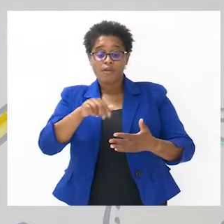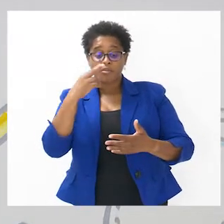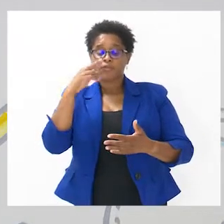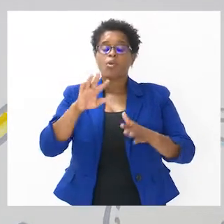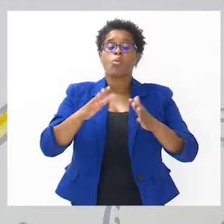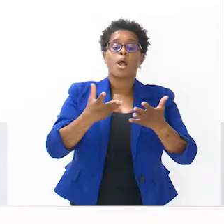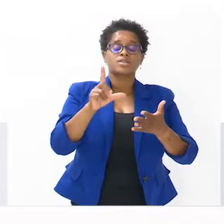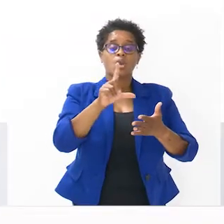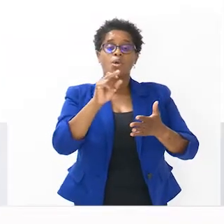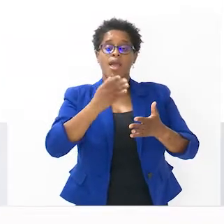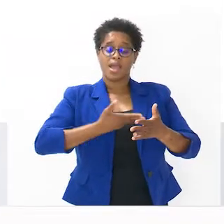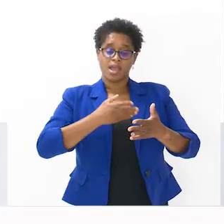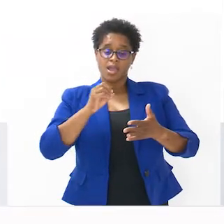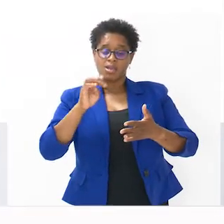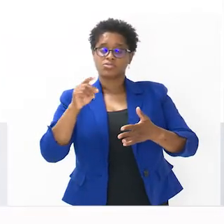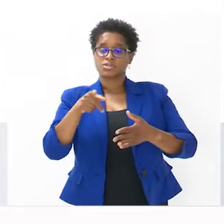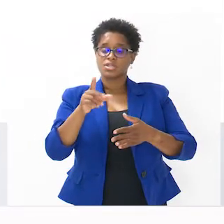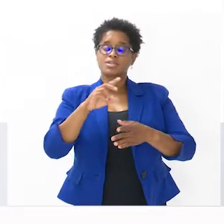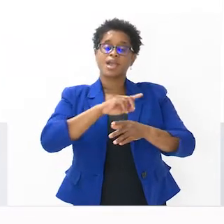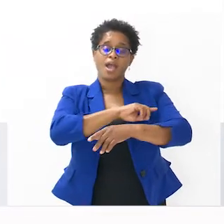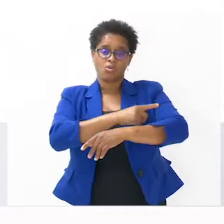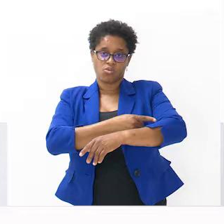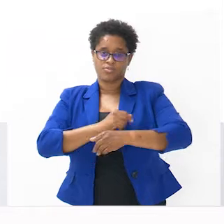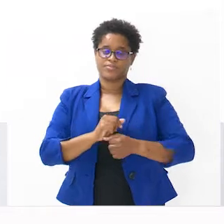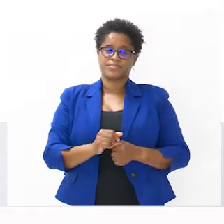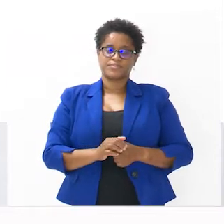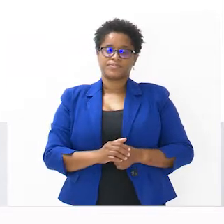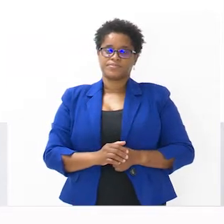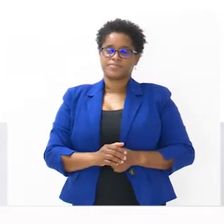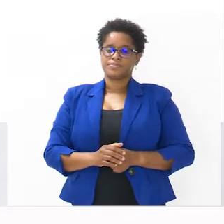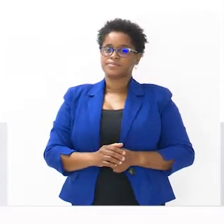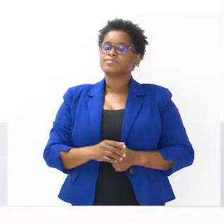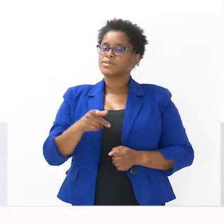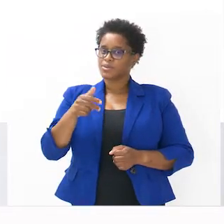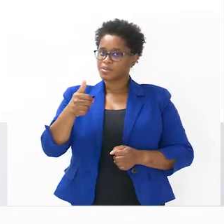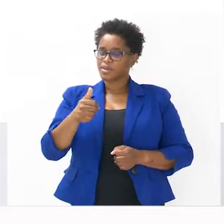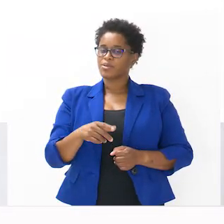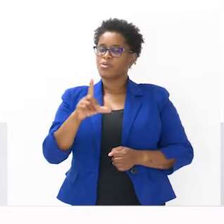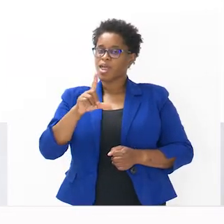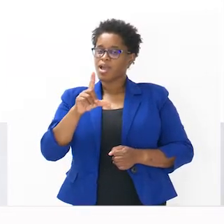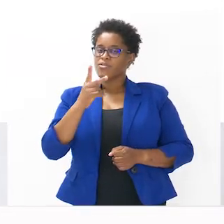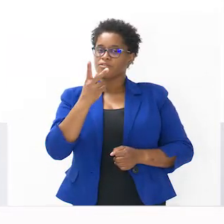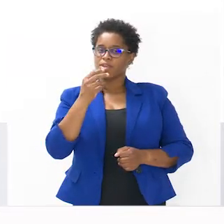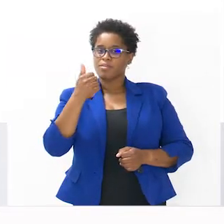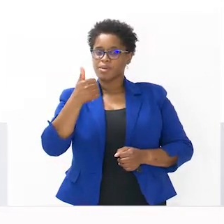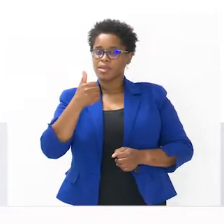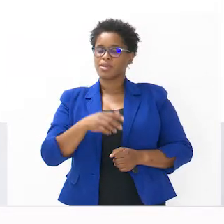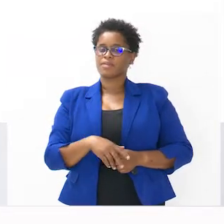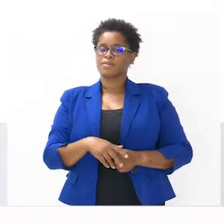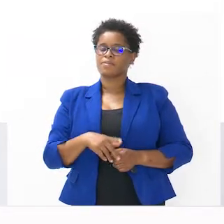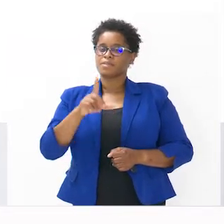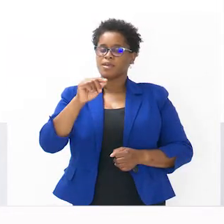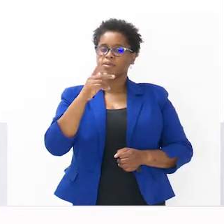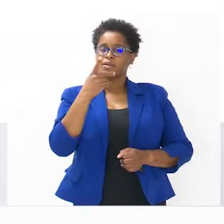os lados desse ângulo. Muito bem. O lado VB e